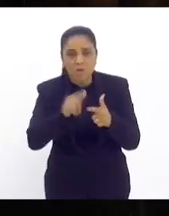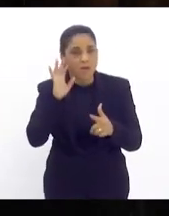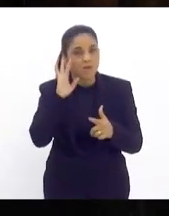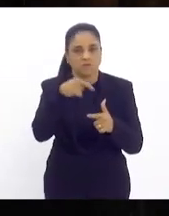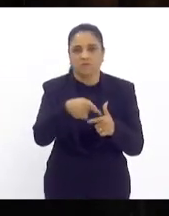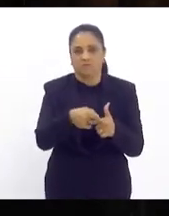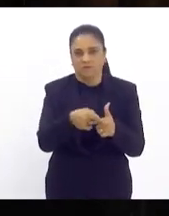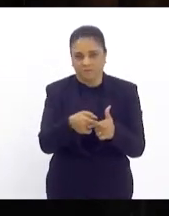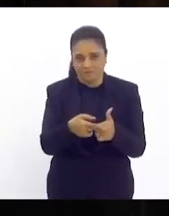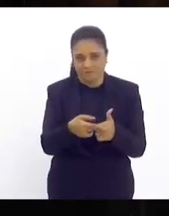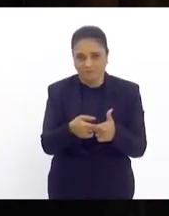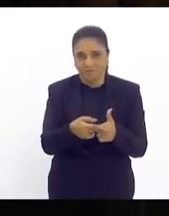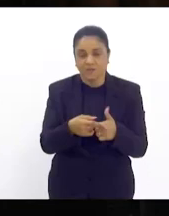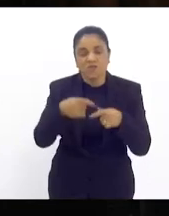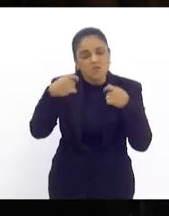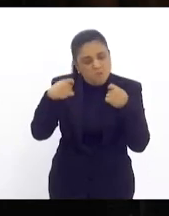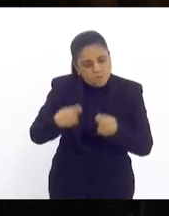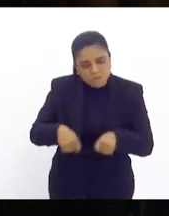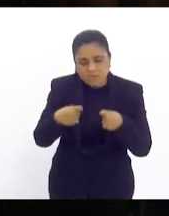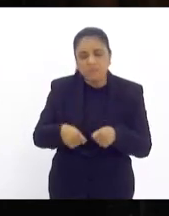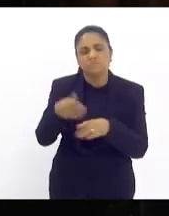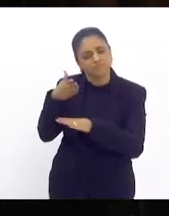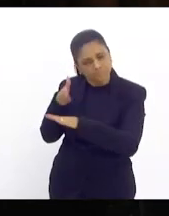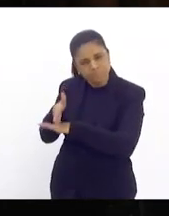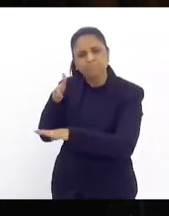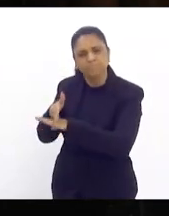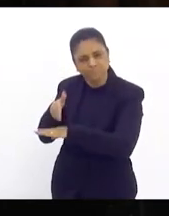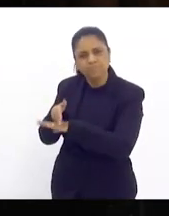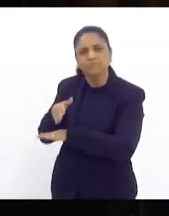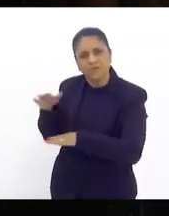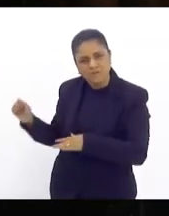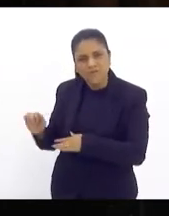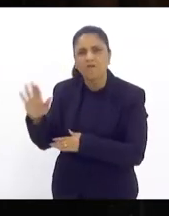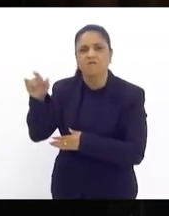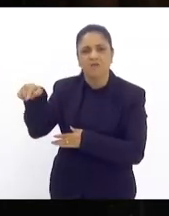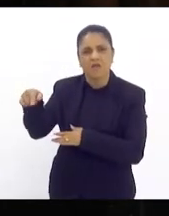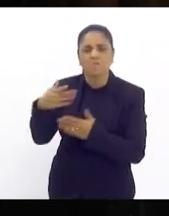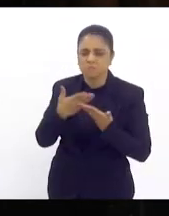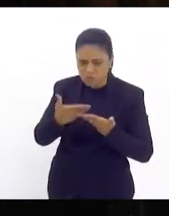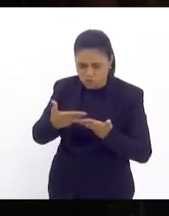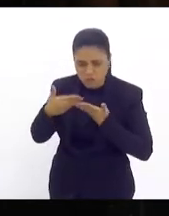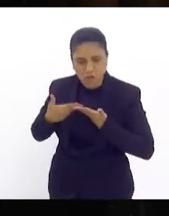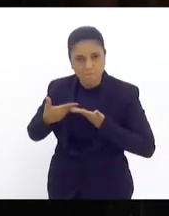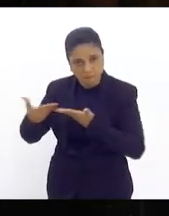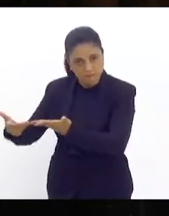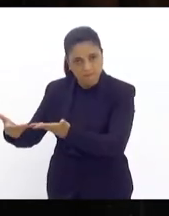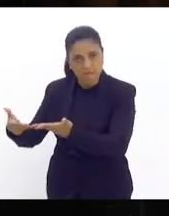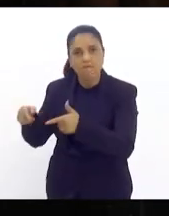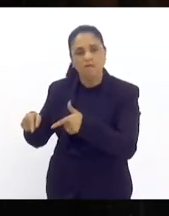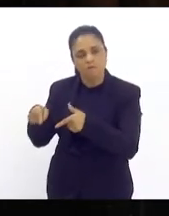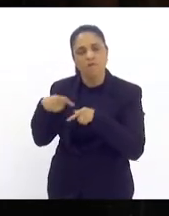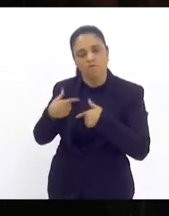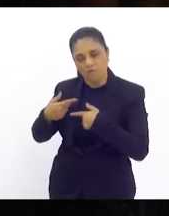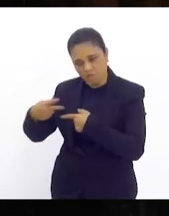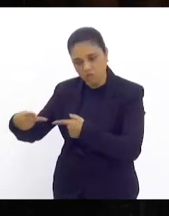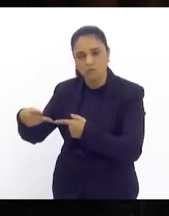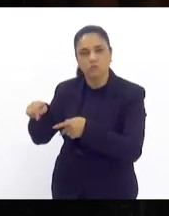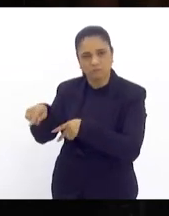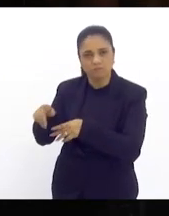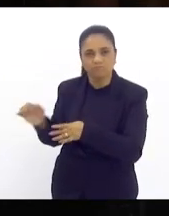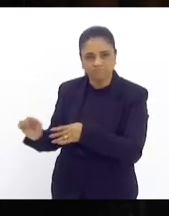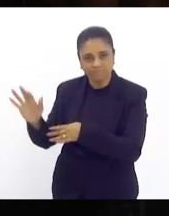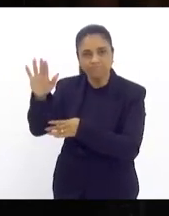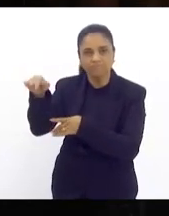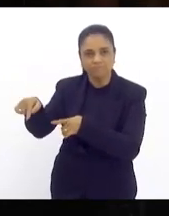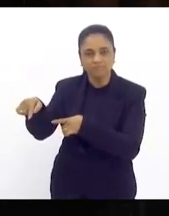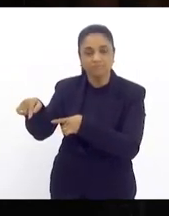na favela e continuei irendo a favela em todas as favelas que me convidarem eu estarei lá porque eu estarei